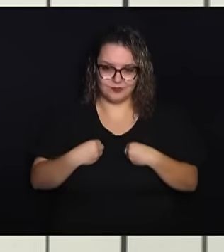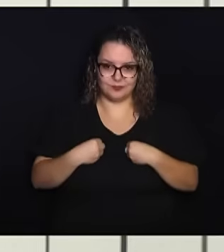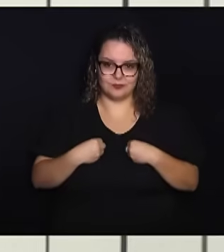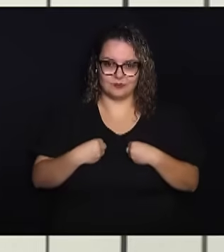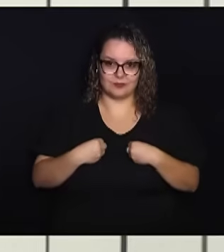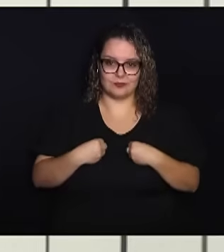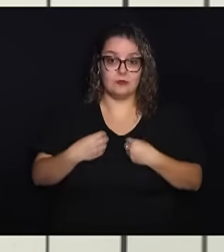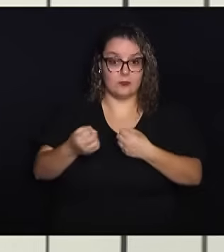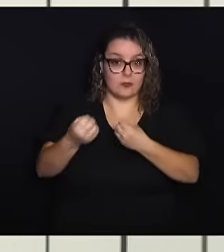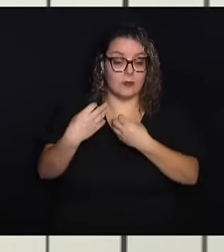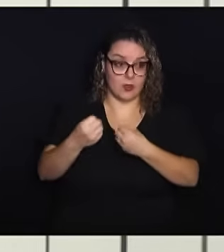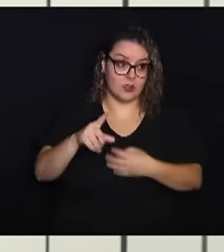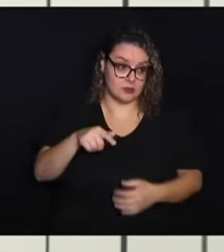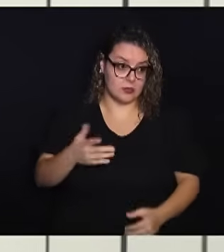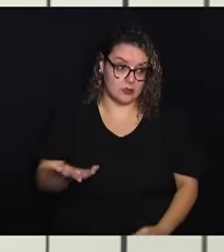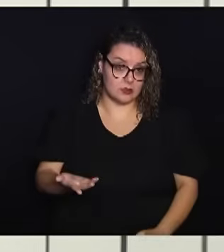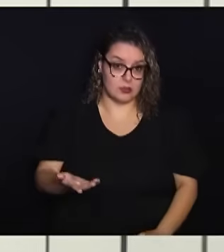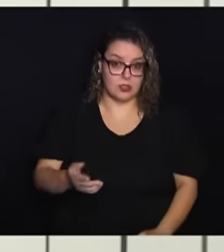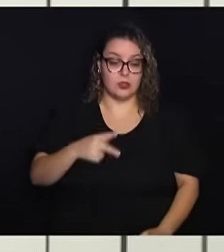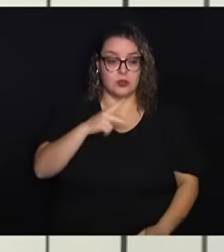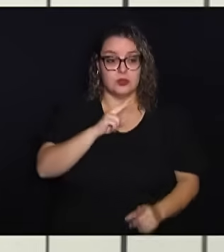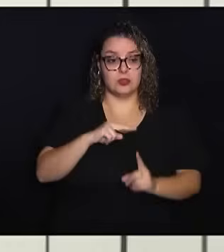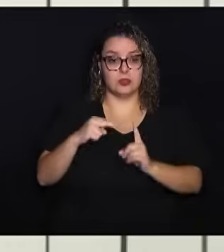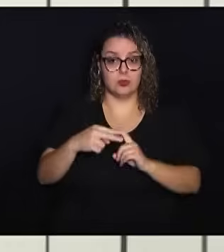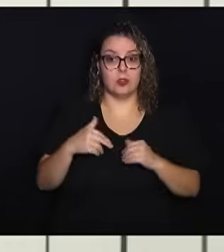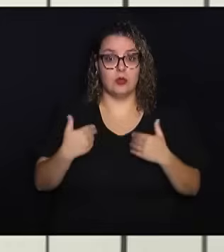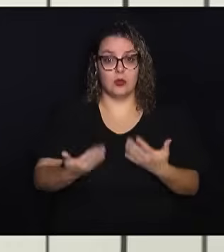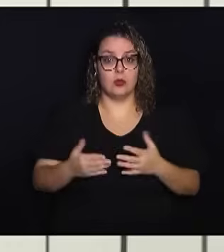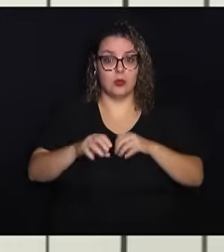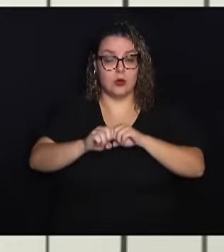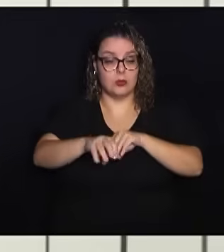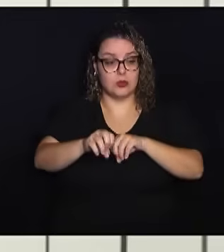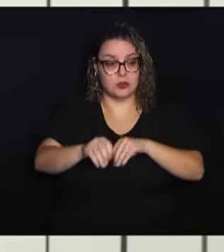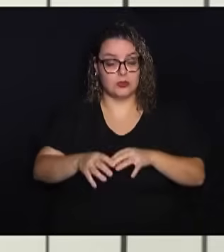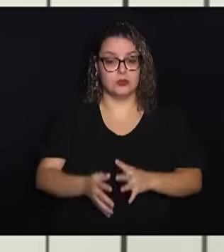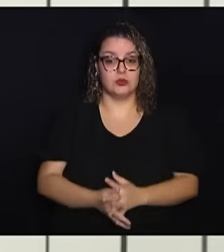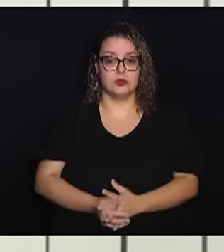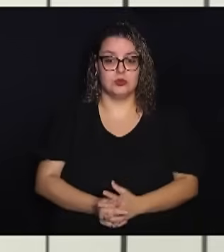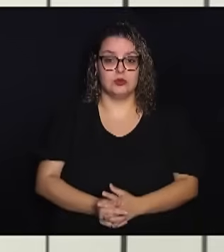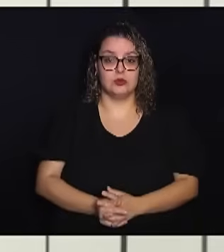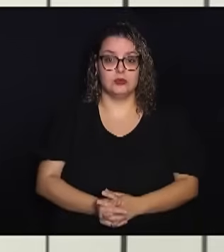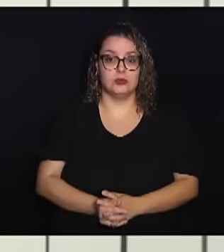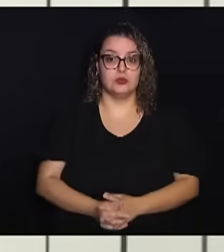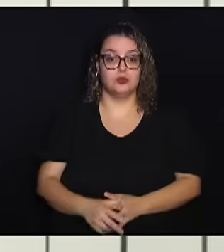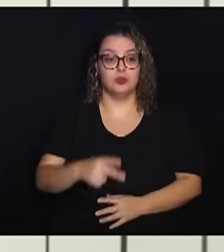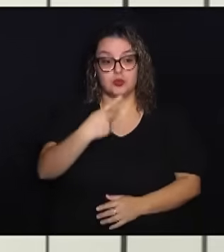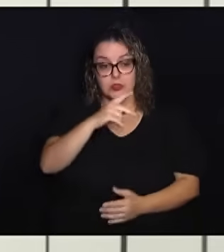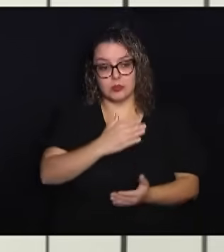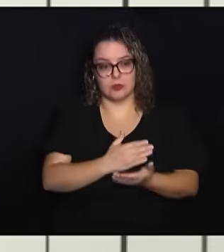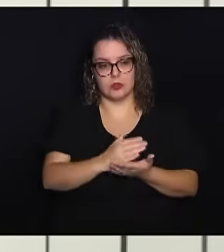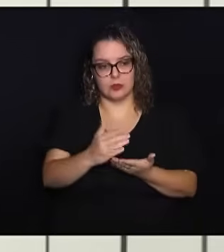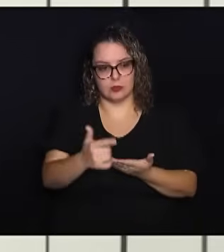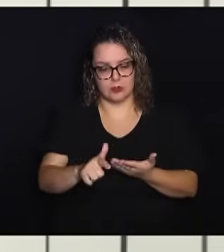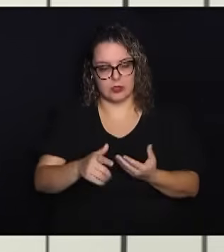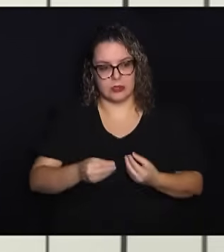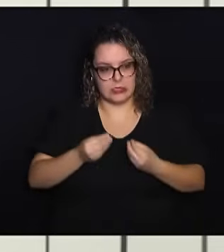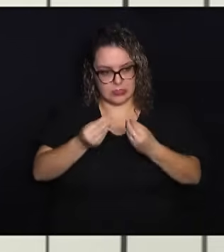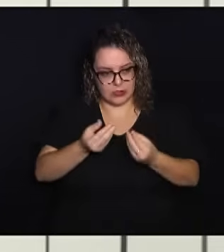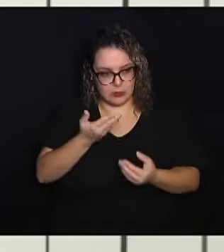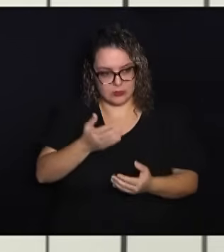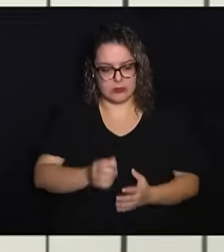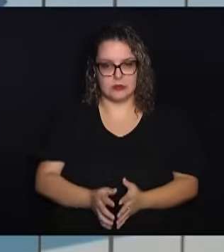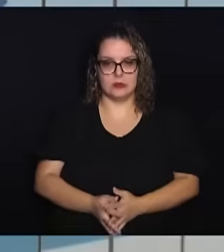um ensinamento, né? No seu ponto de vista, qual foi o ensinamento que o seu recomeço trouxe para você?